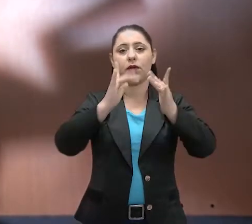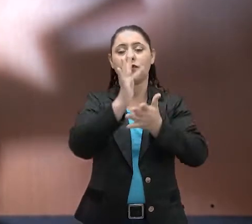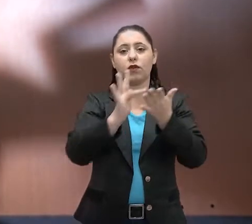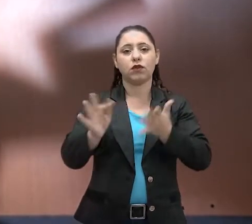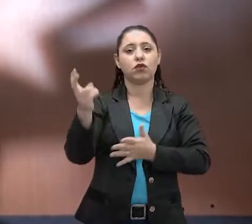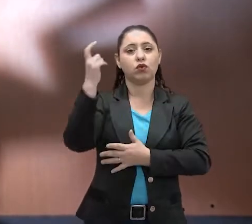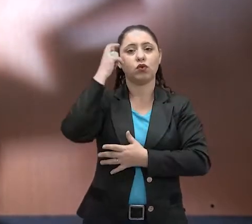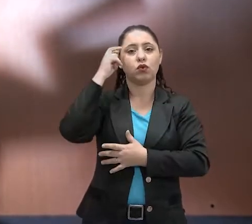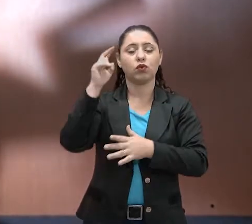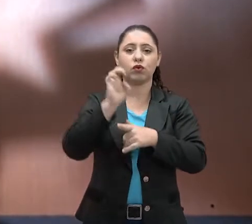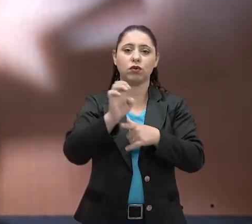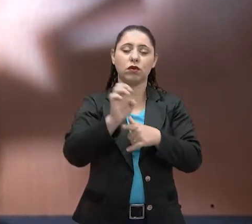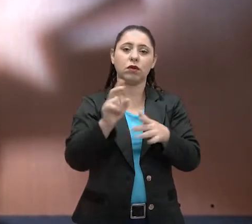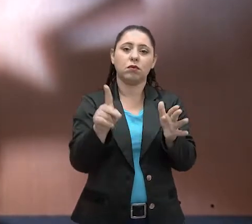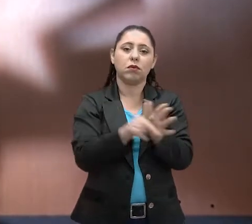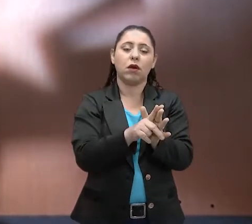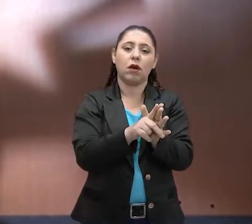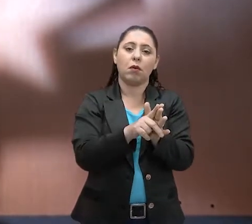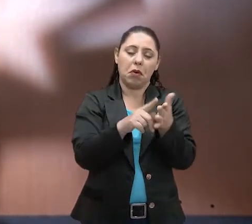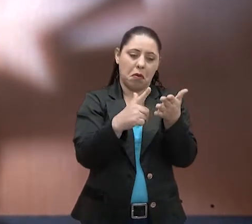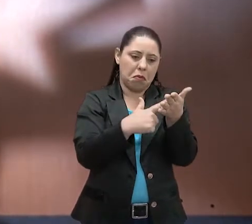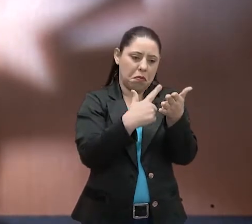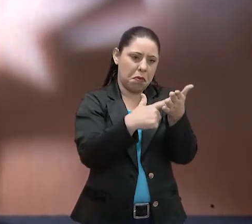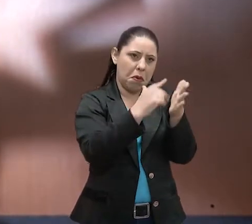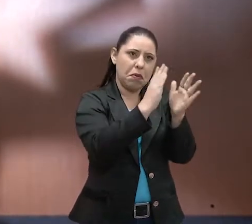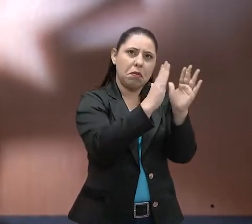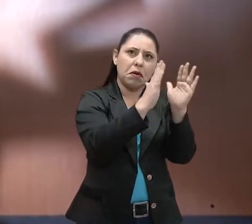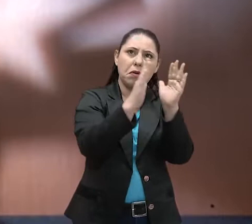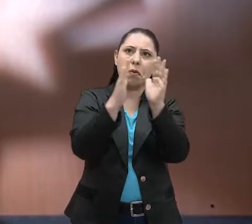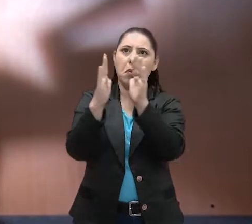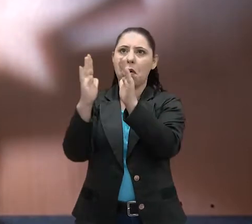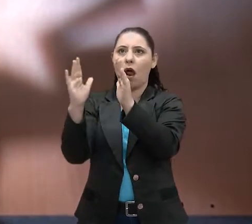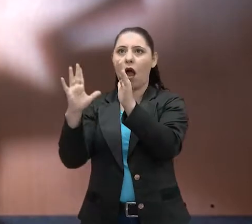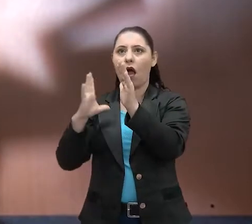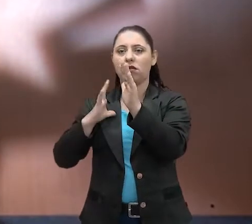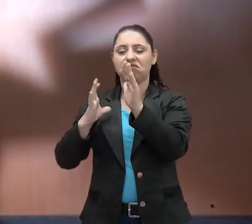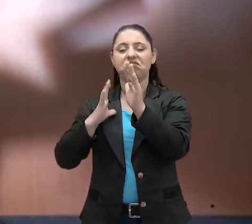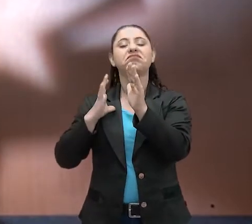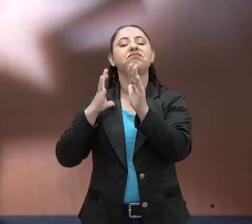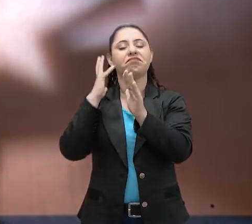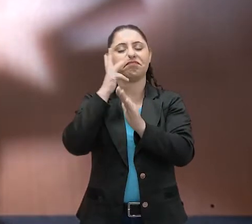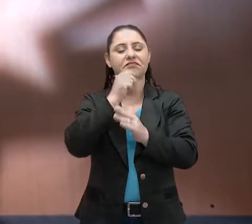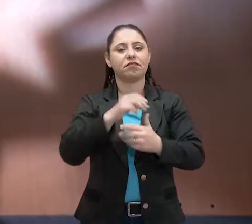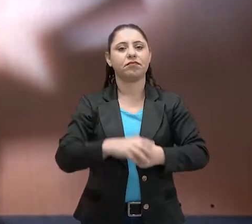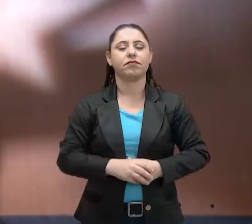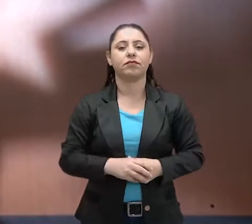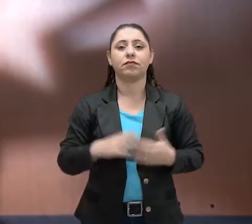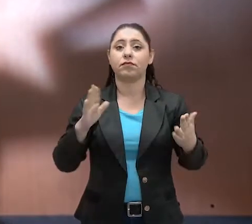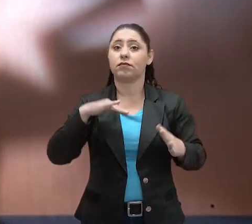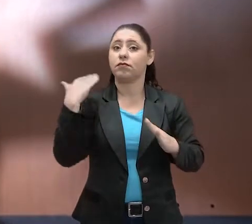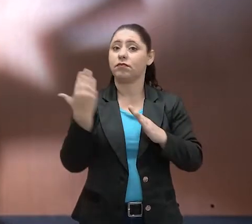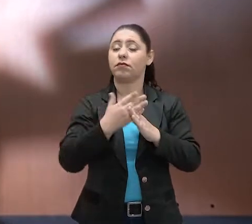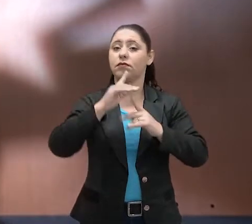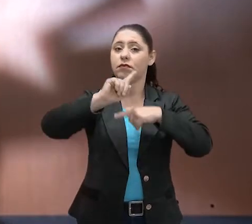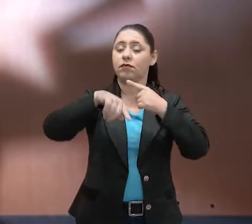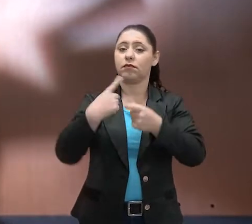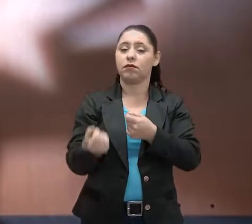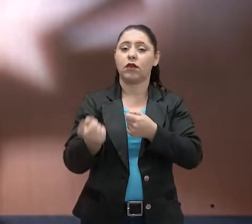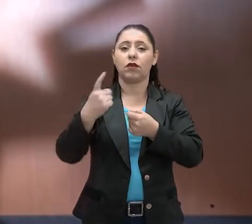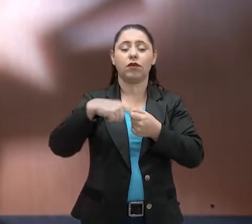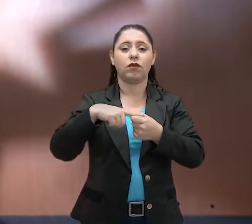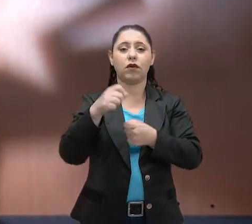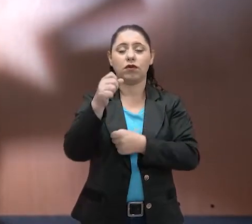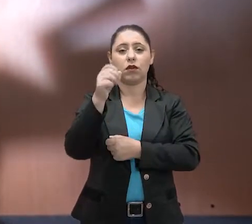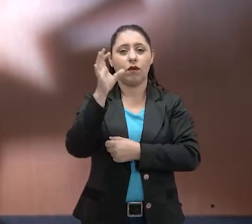prédio da Fundação de Cultura do Estado. A coleção realmente é muito rica. Agora tem intervalo e no